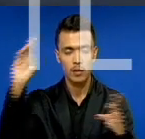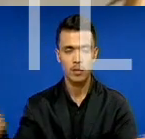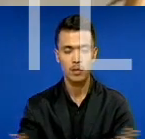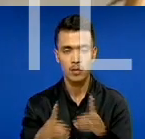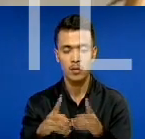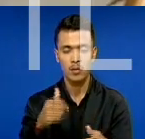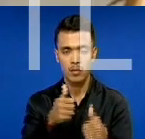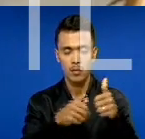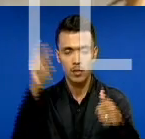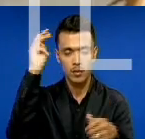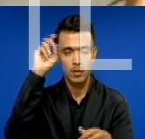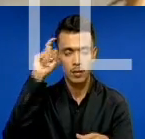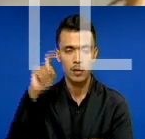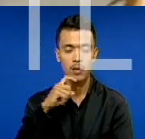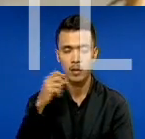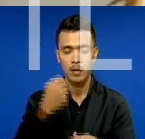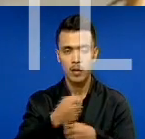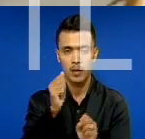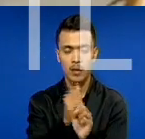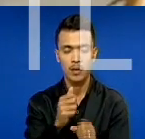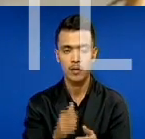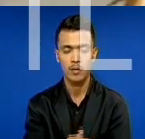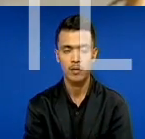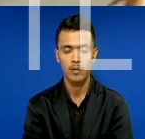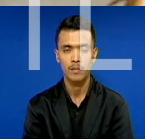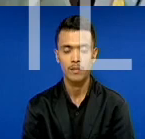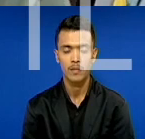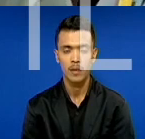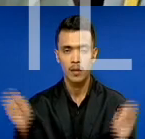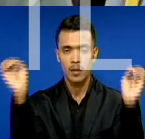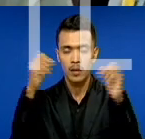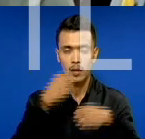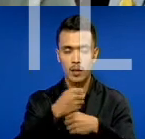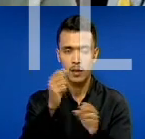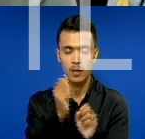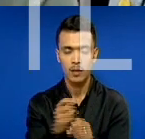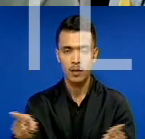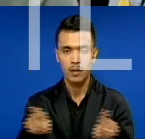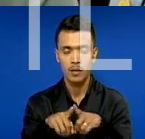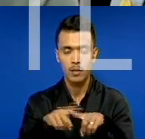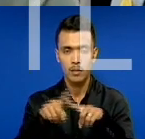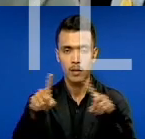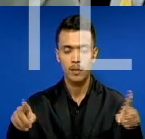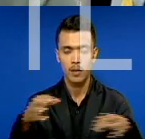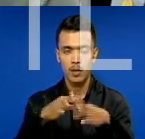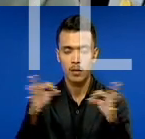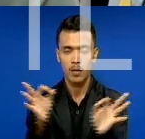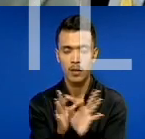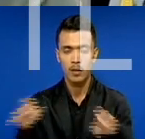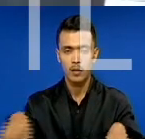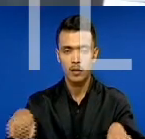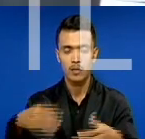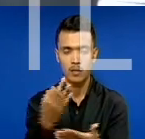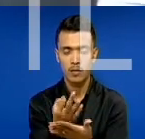Guzmão. Auditoria nebe se halo ba ministério no instituição estado sira, laos atu halo perseguição, mas be atu hadia rica sistema